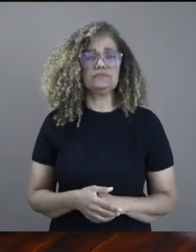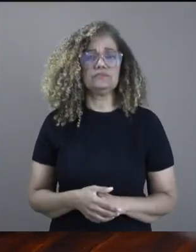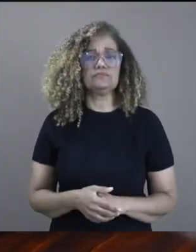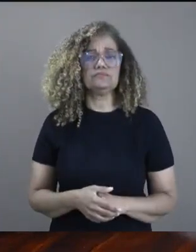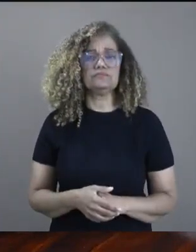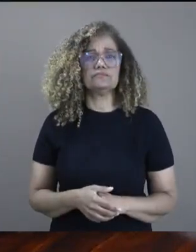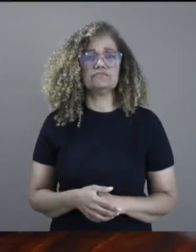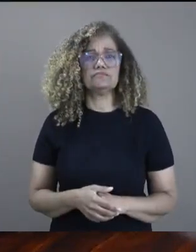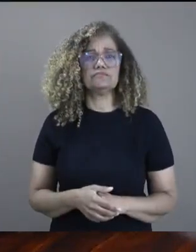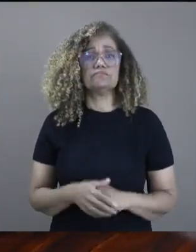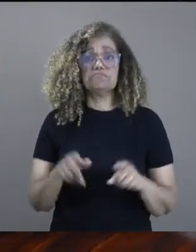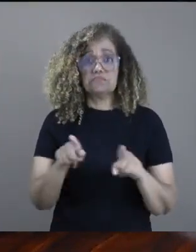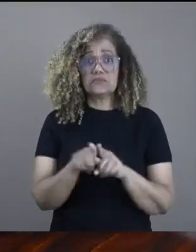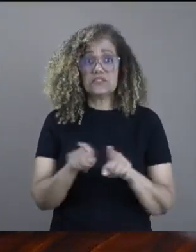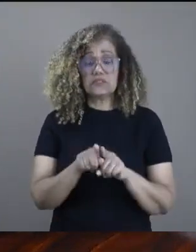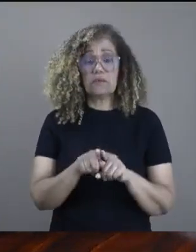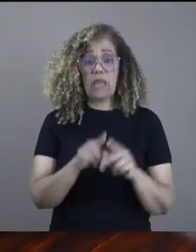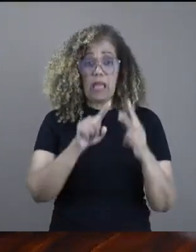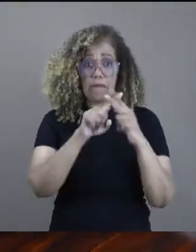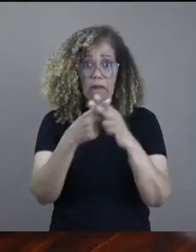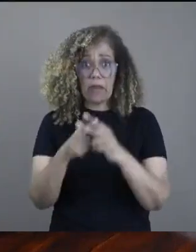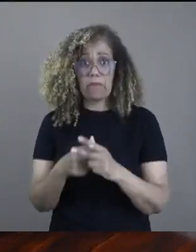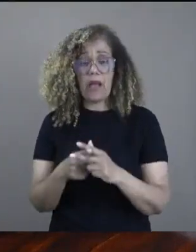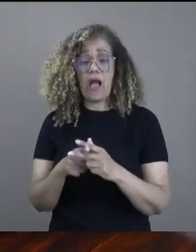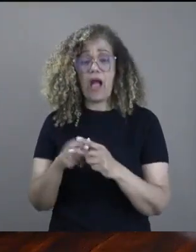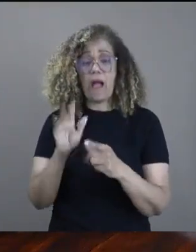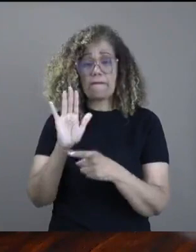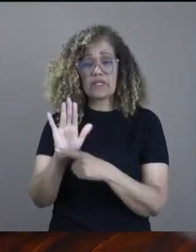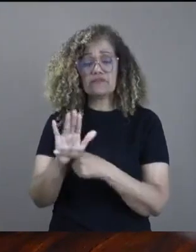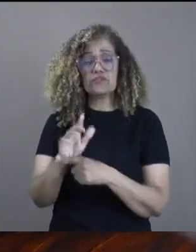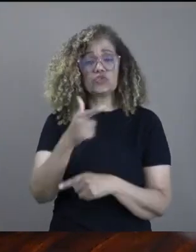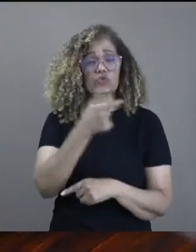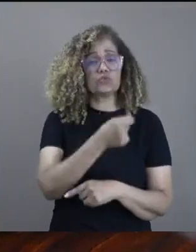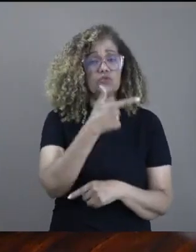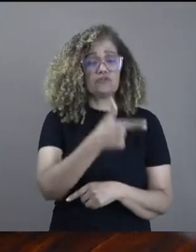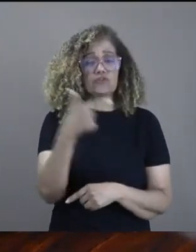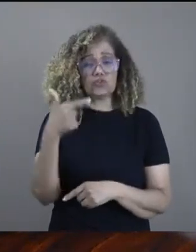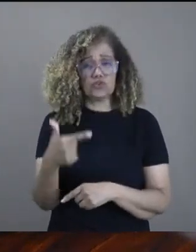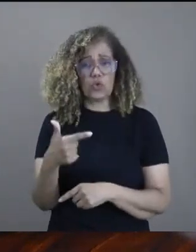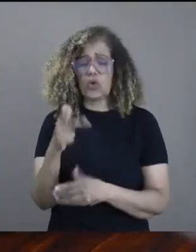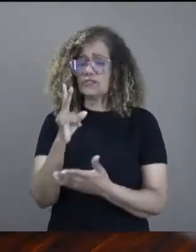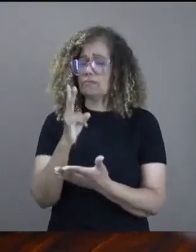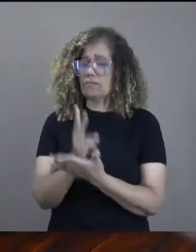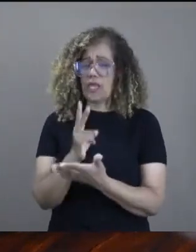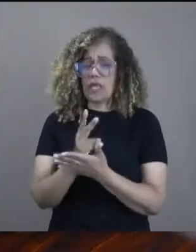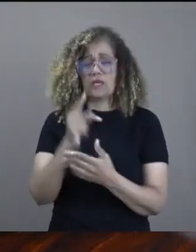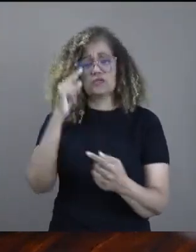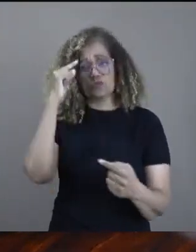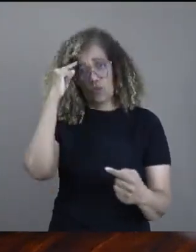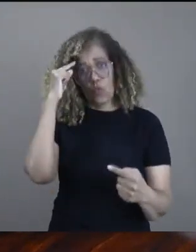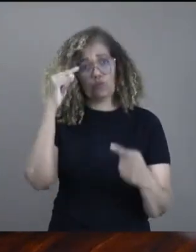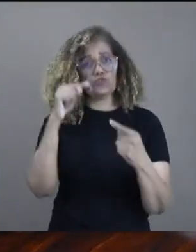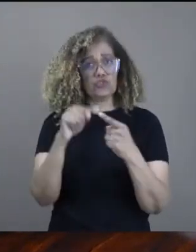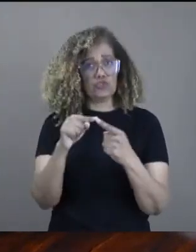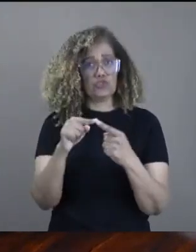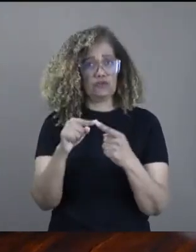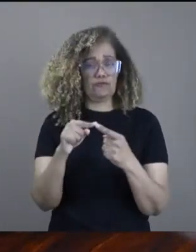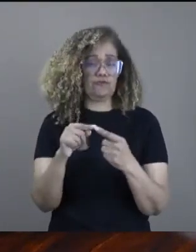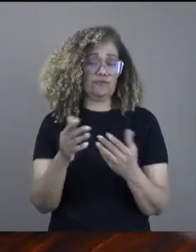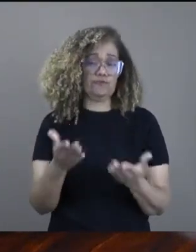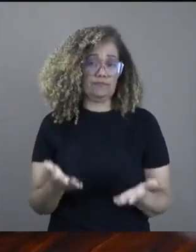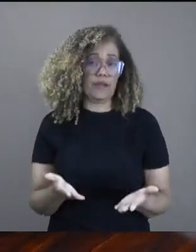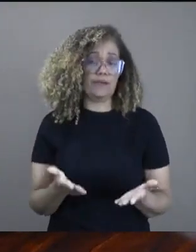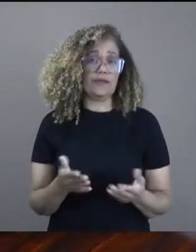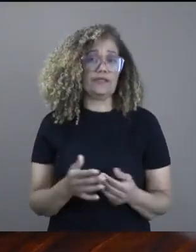busca recompor meus benefícios em 2022 que trata com esse mesmo objetivo mas que eu entendo